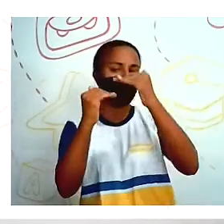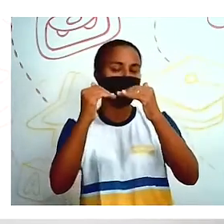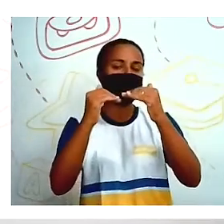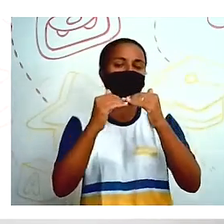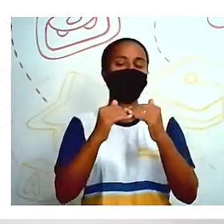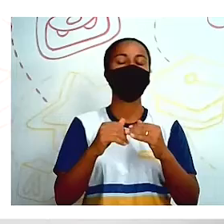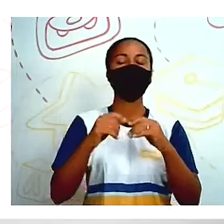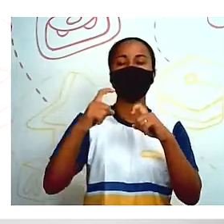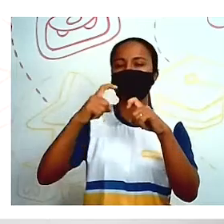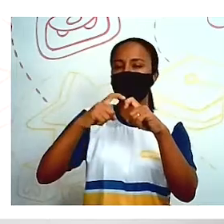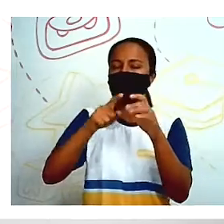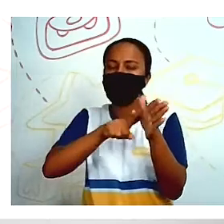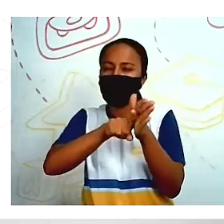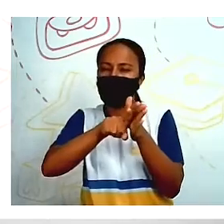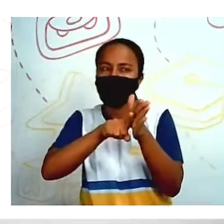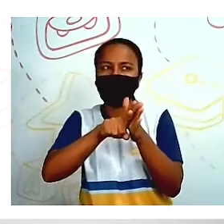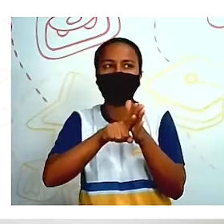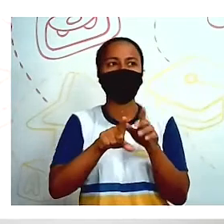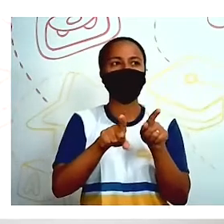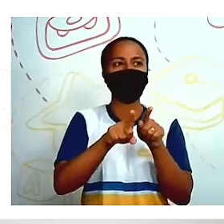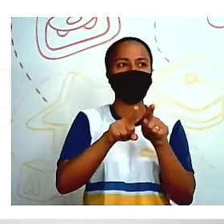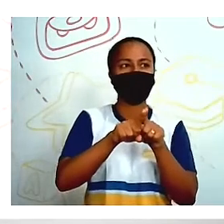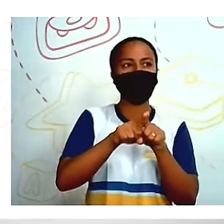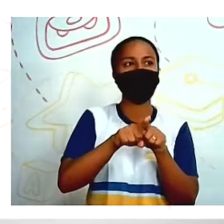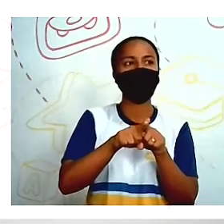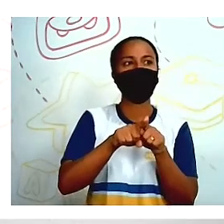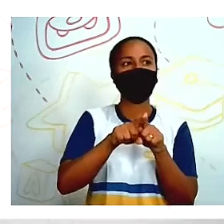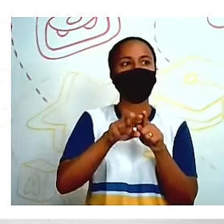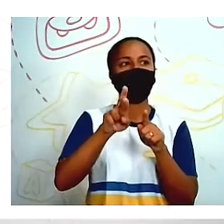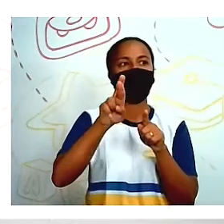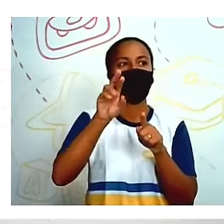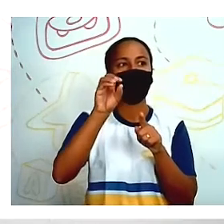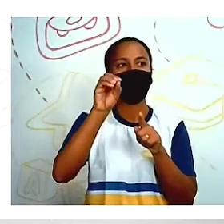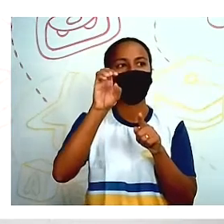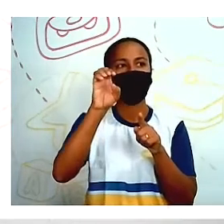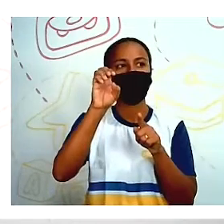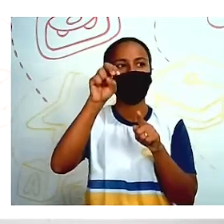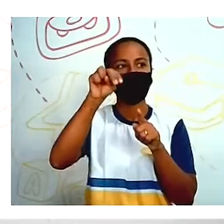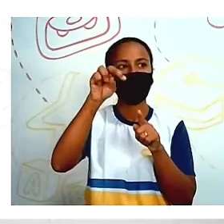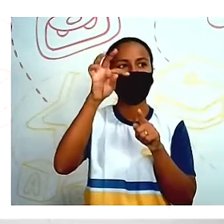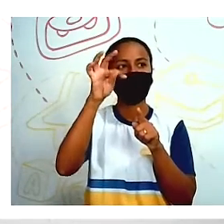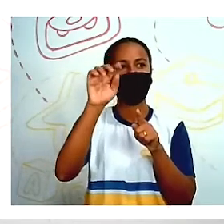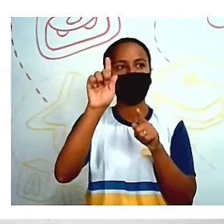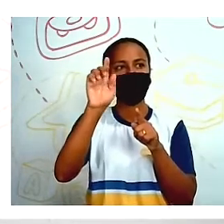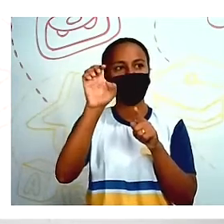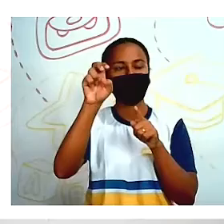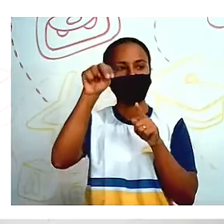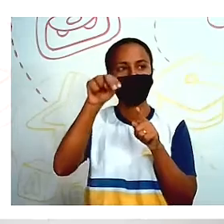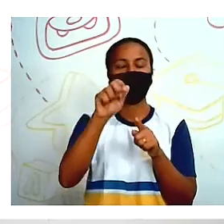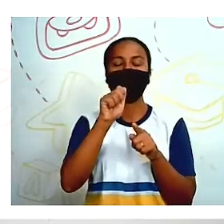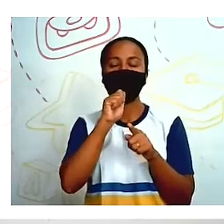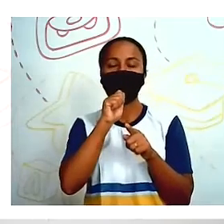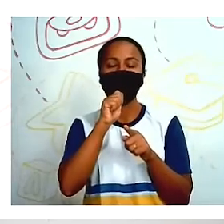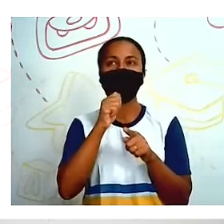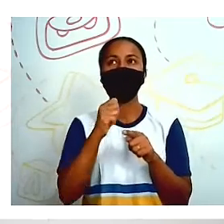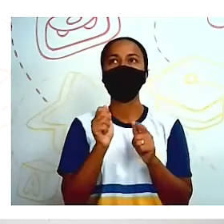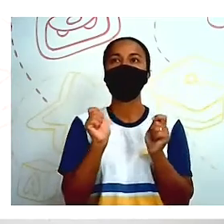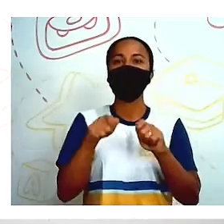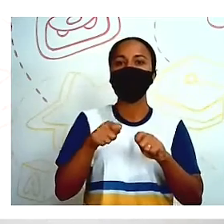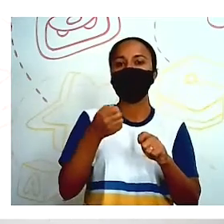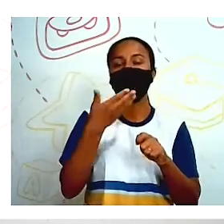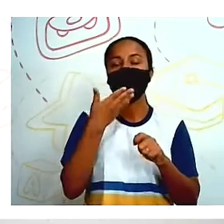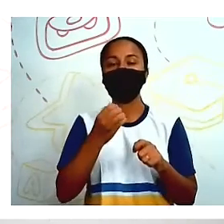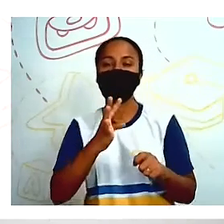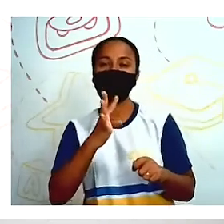da medicina, Rubinstein também possibilitou a compreensão do sistema ósseo humano, pois observou o interior